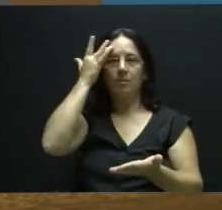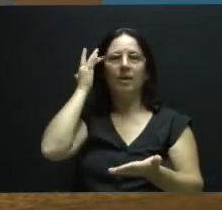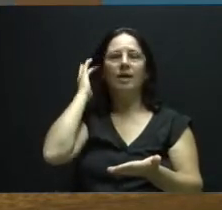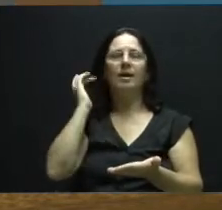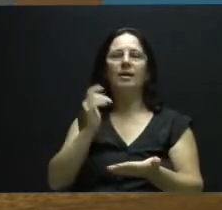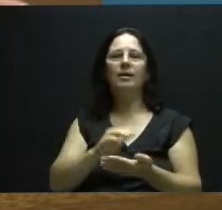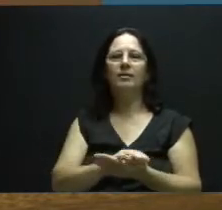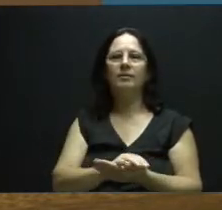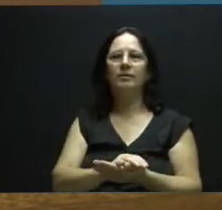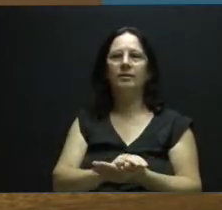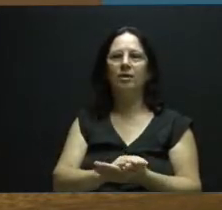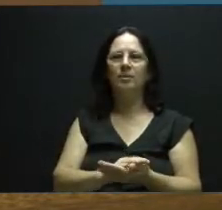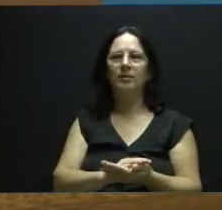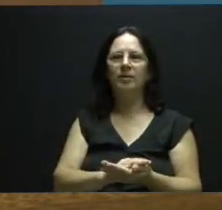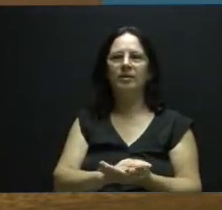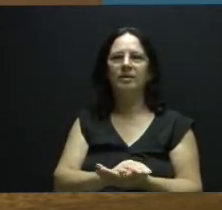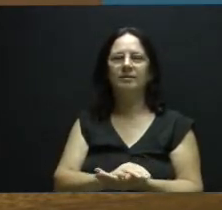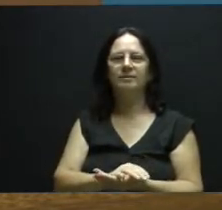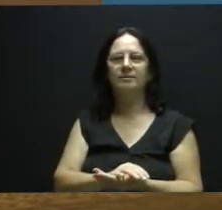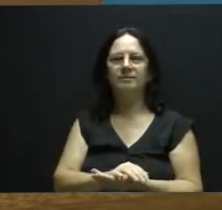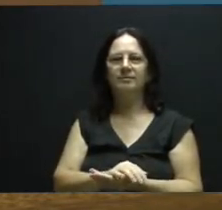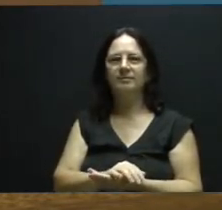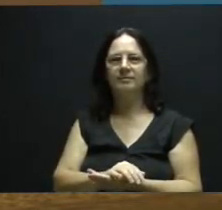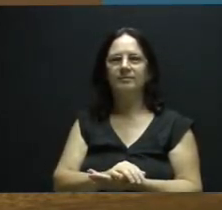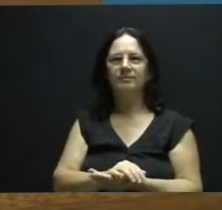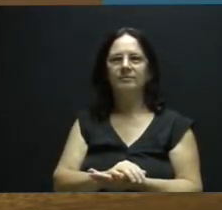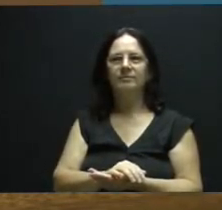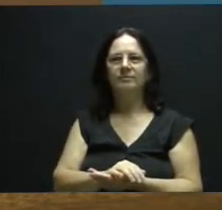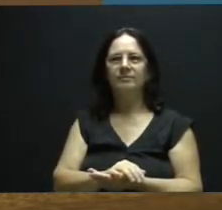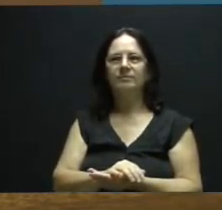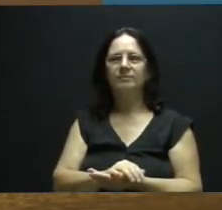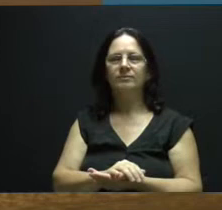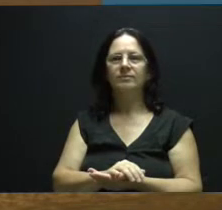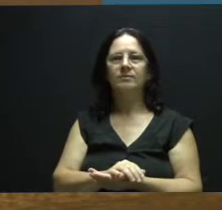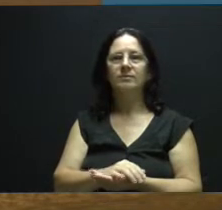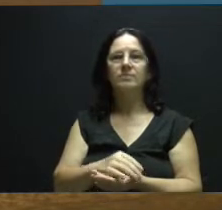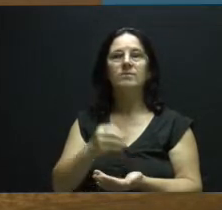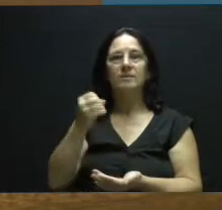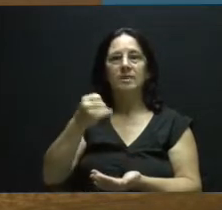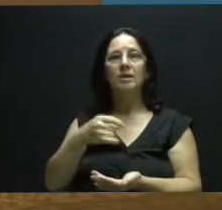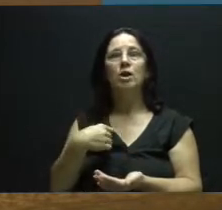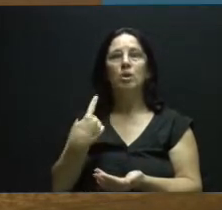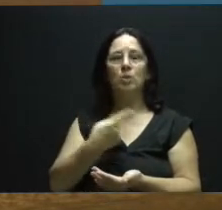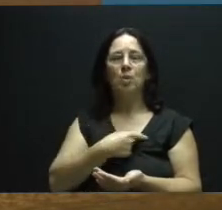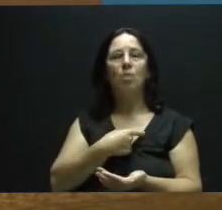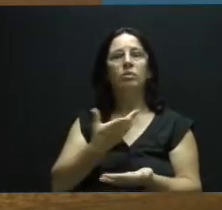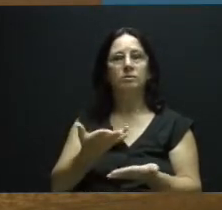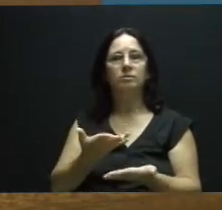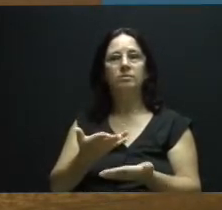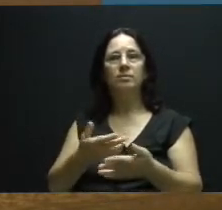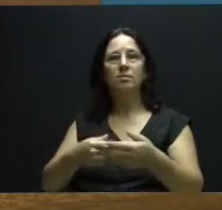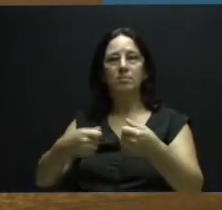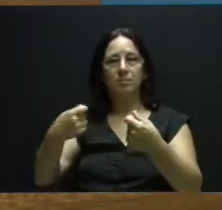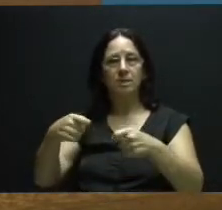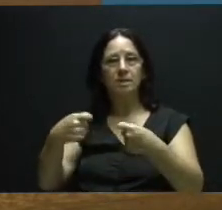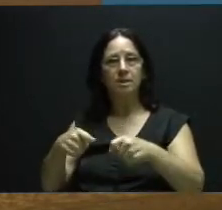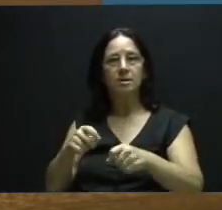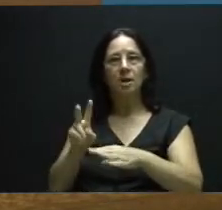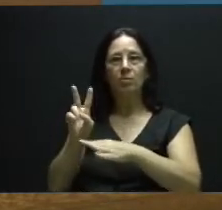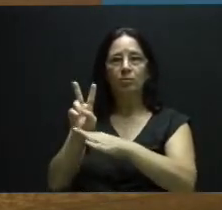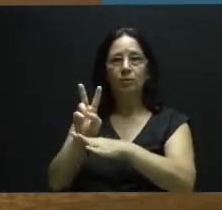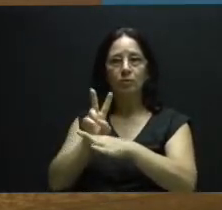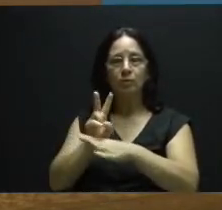jogador porque se se o jogador não está jogando eo técnica mantendo